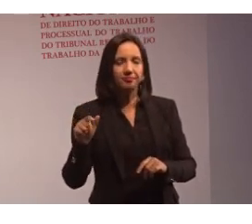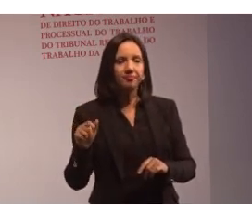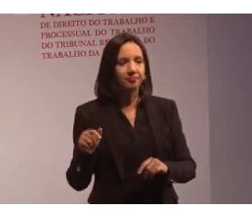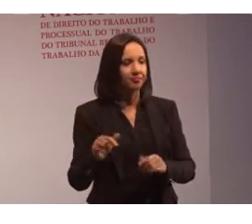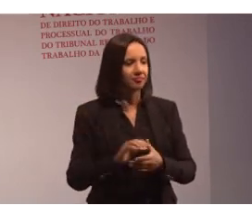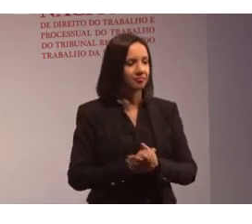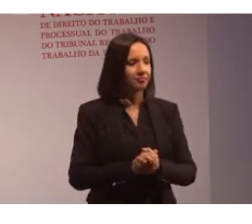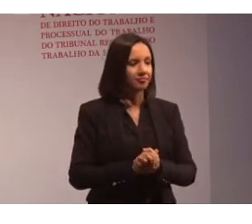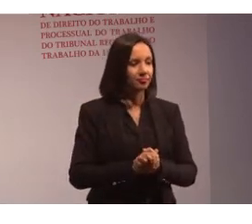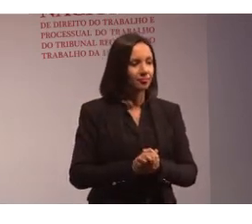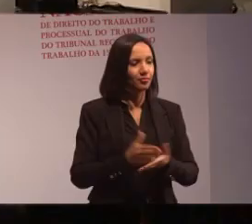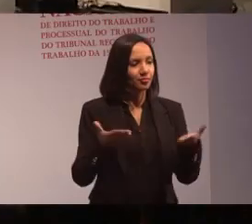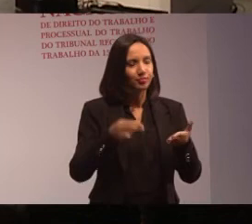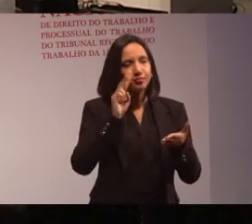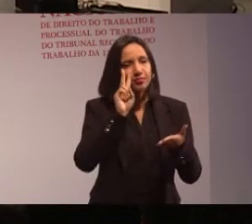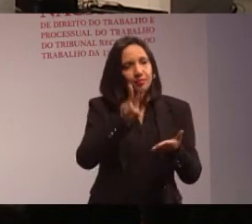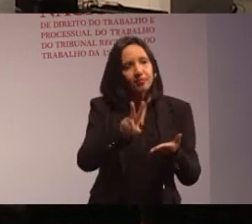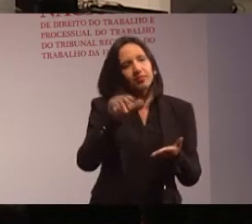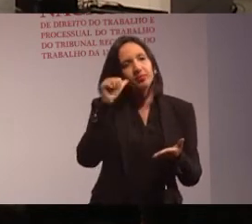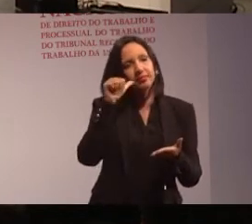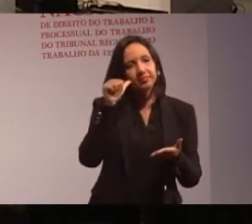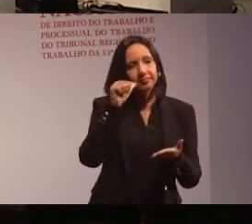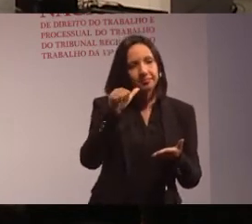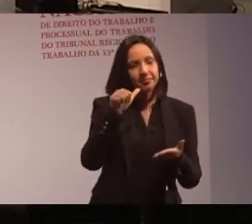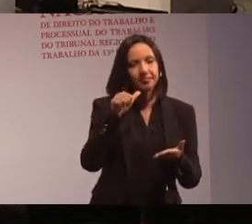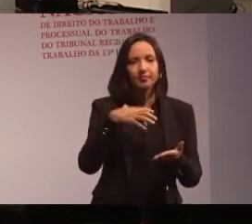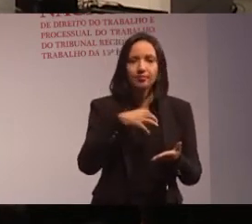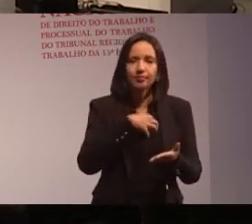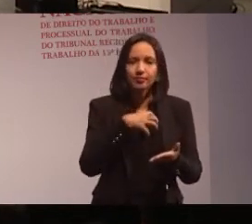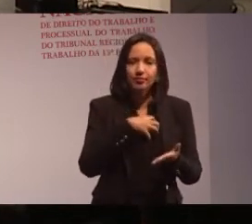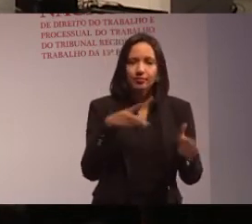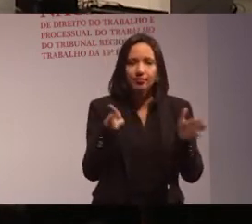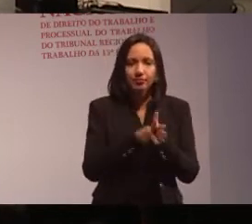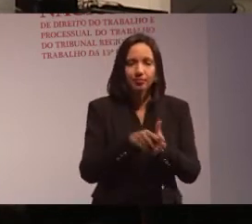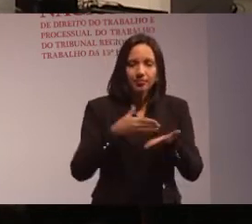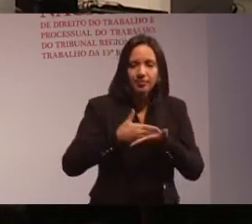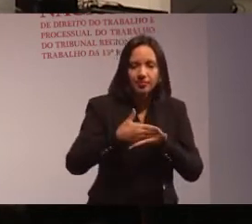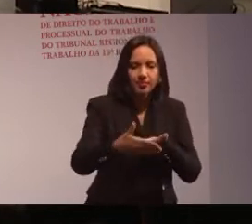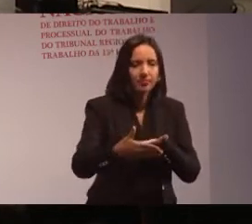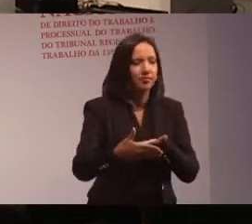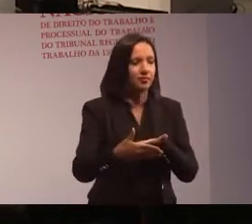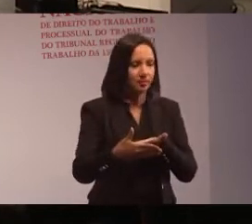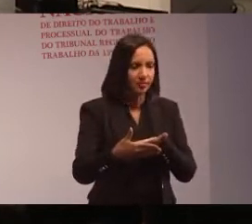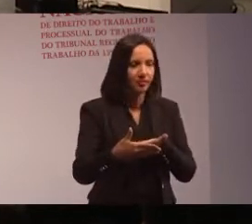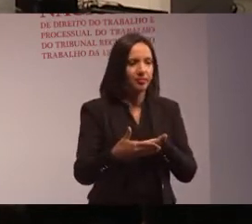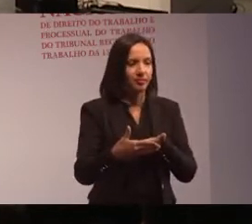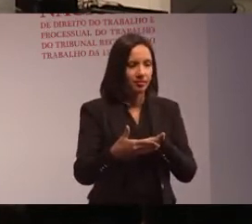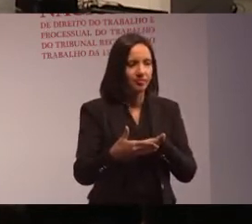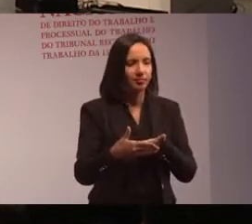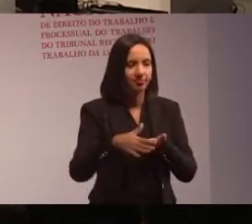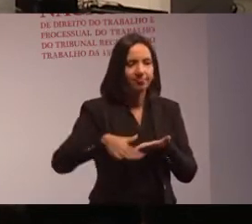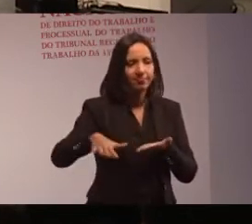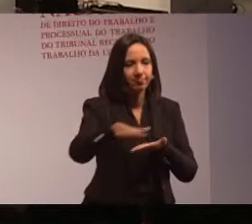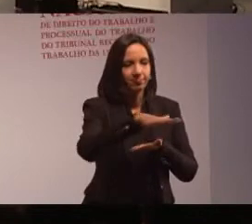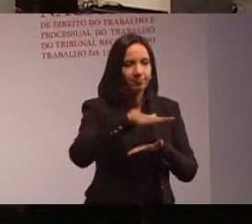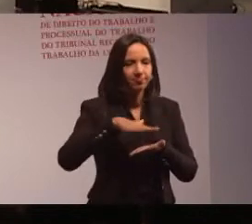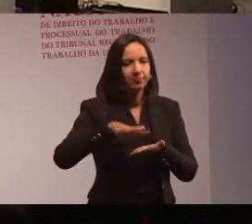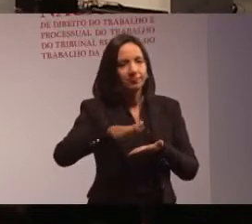existindo. Quando eu olho mulheres em situação gerencial, né, sênior ou de gerenciamento